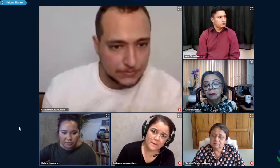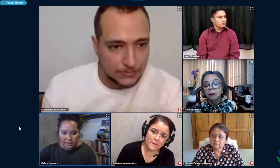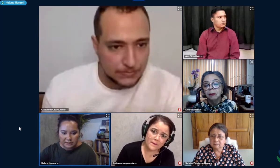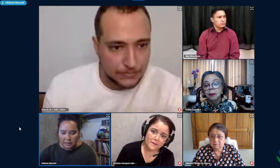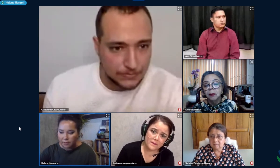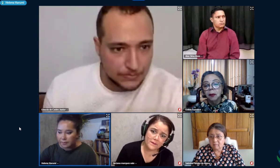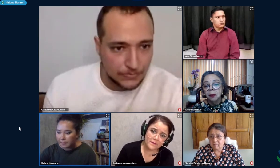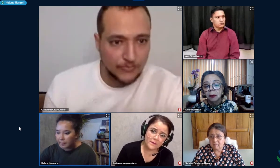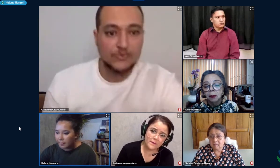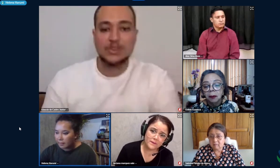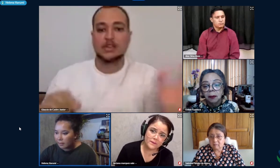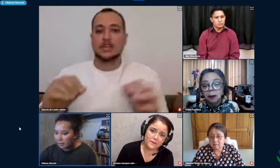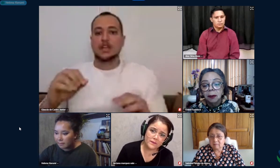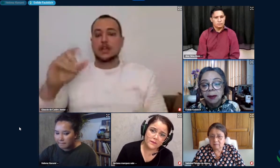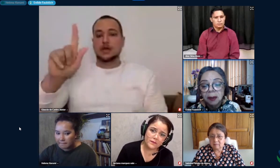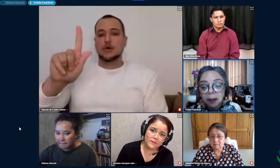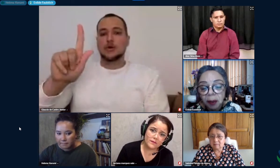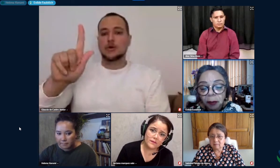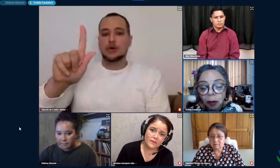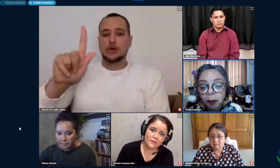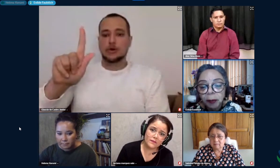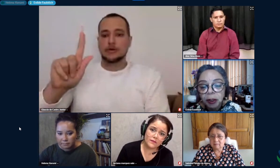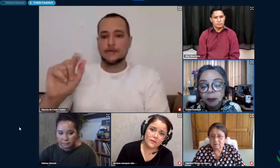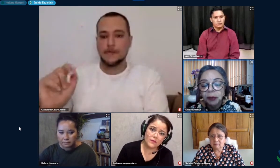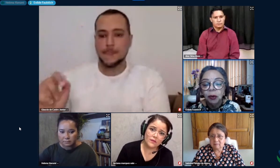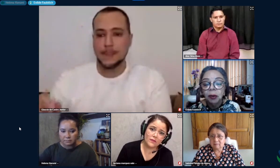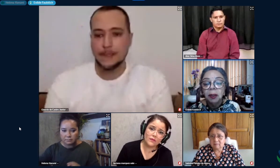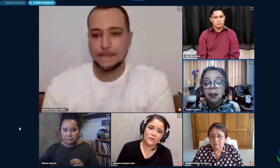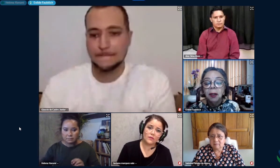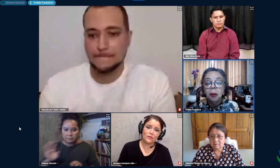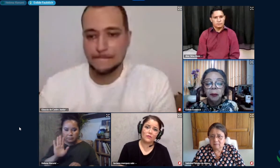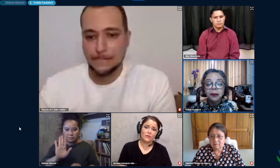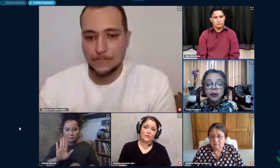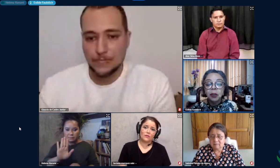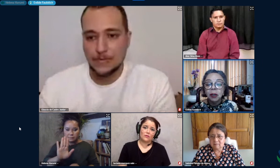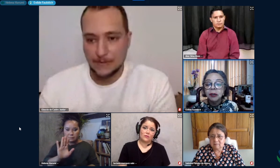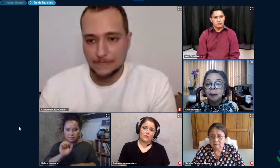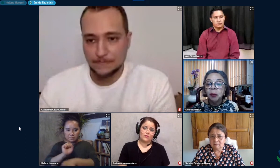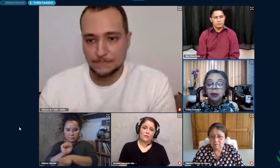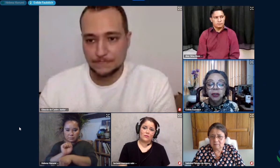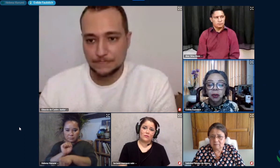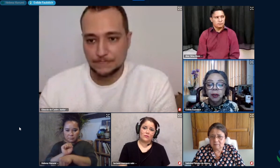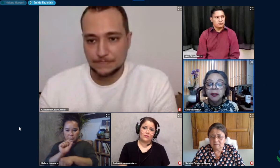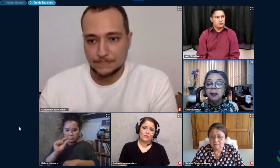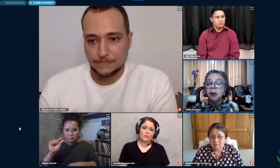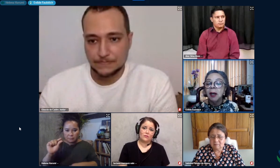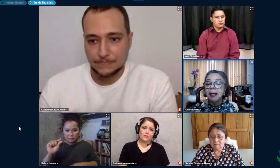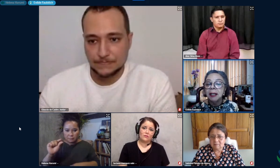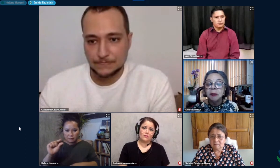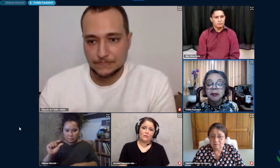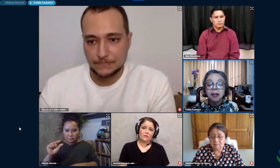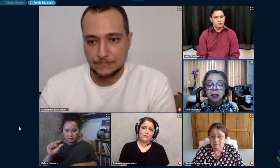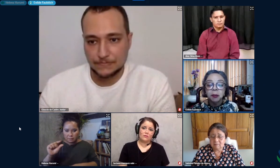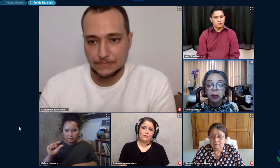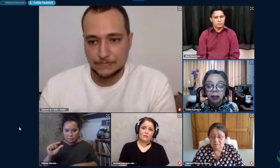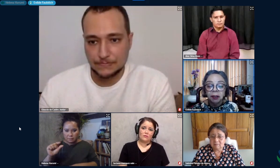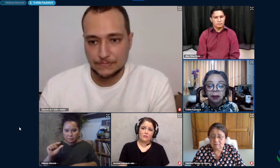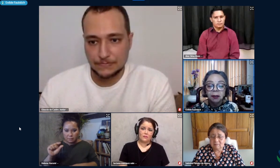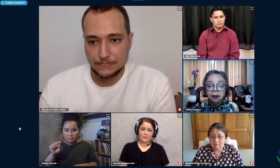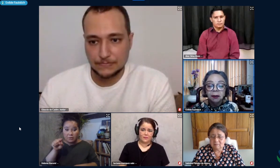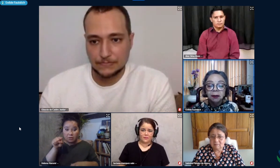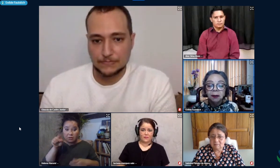nessa configuração. Atenção, um momentinho, por favor. O professor Glaucio está pondo questões que o Alex precisa